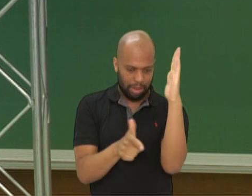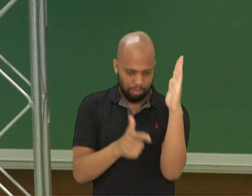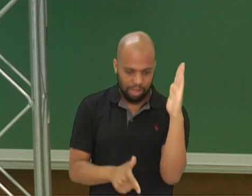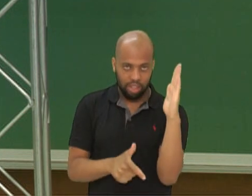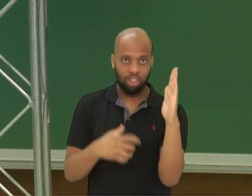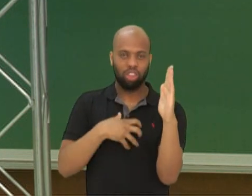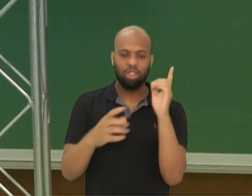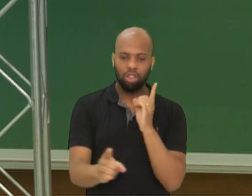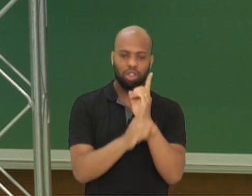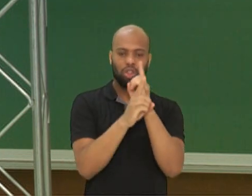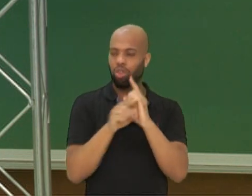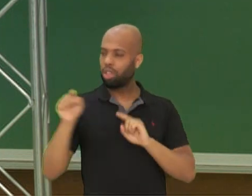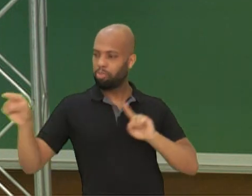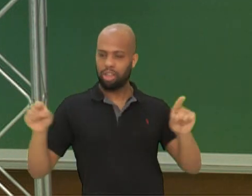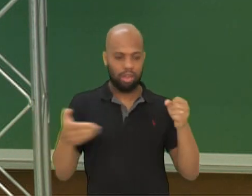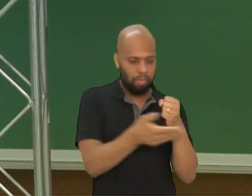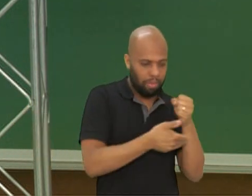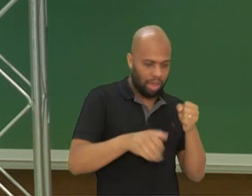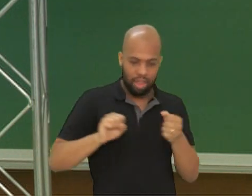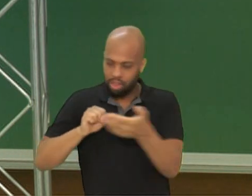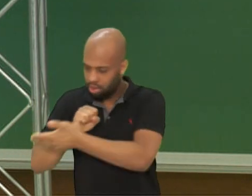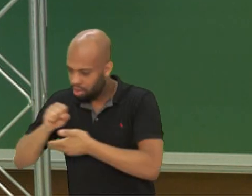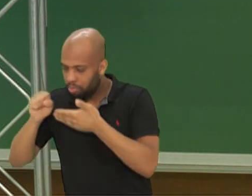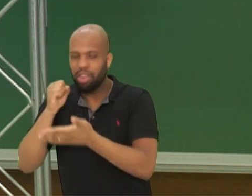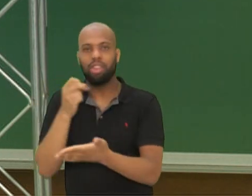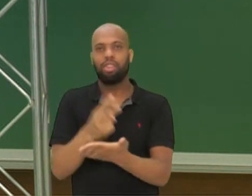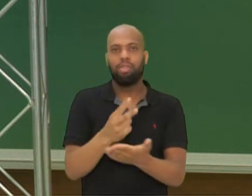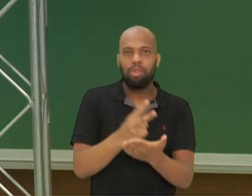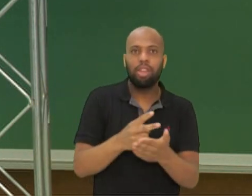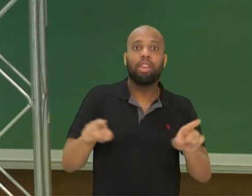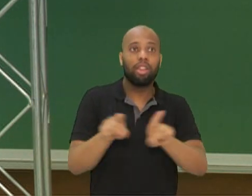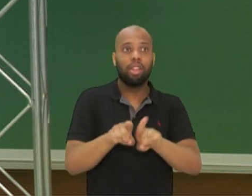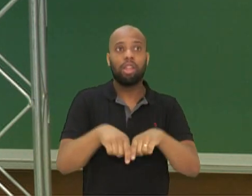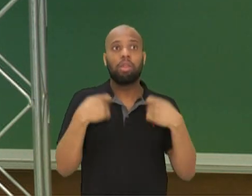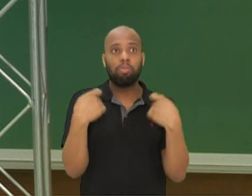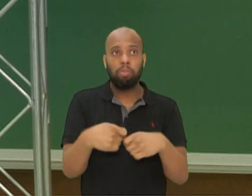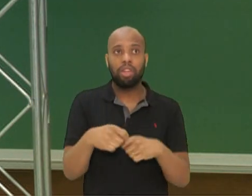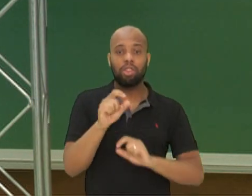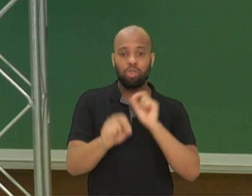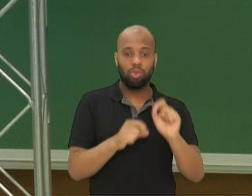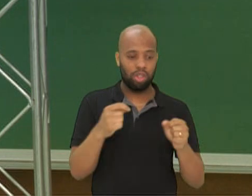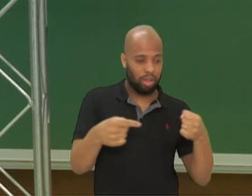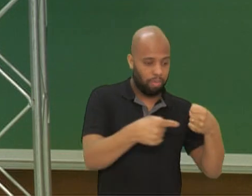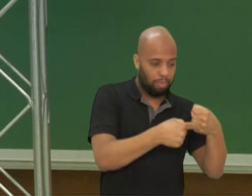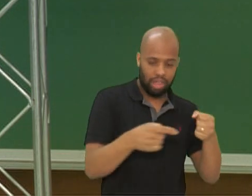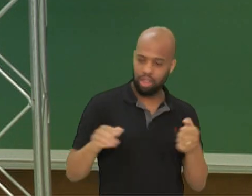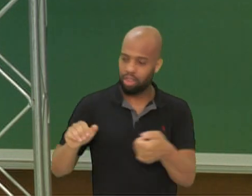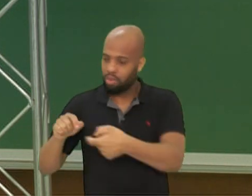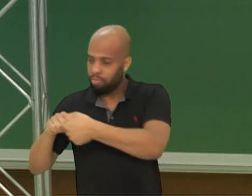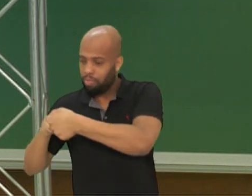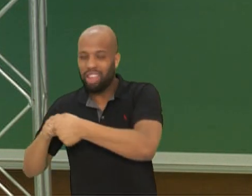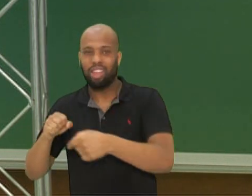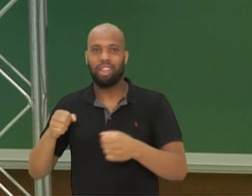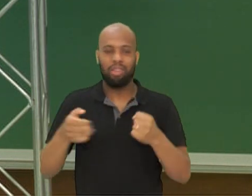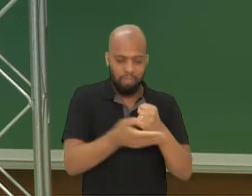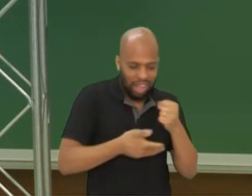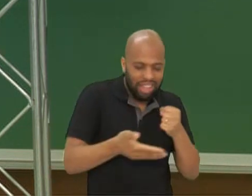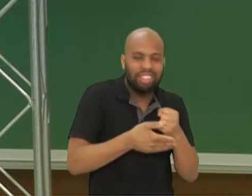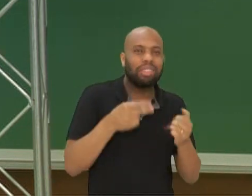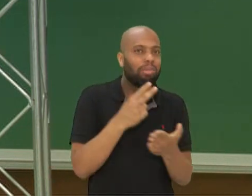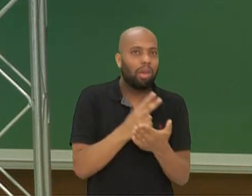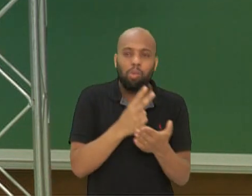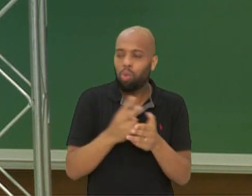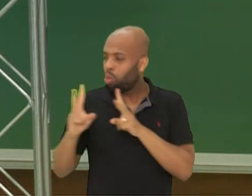né, pelo mesmo fator, e de preferência que seja a mesma base, para que as bases